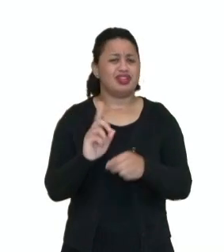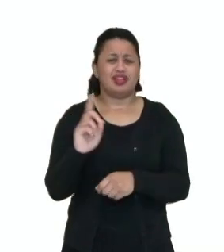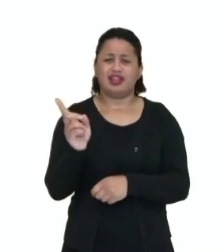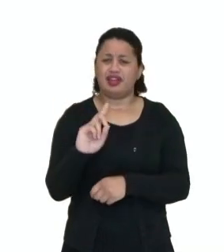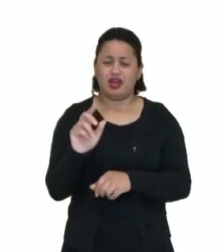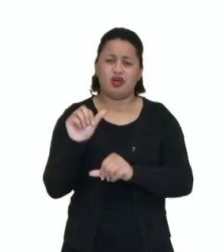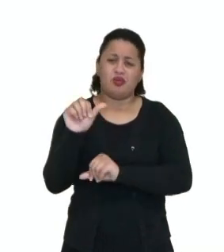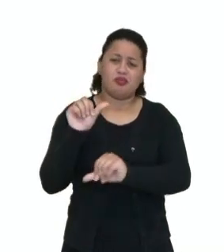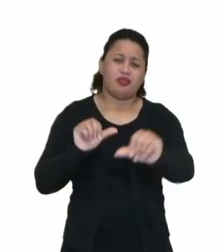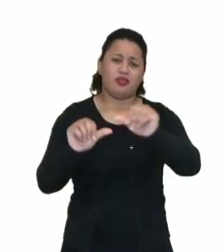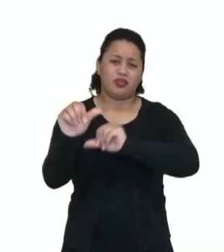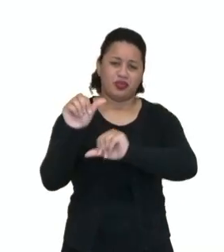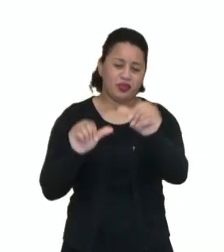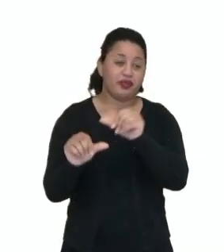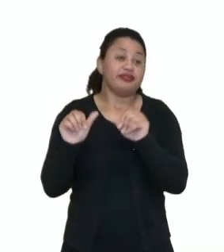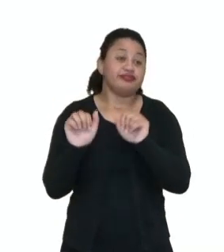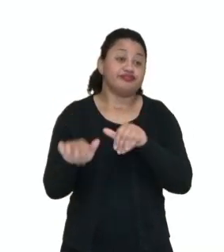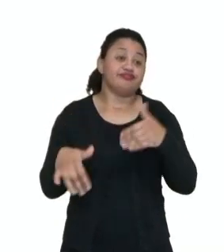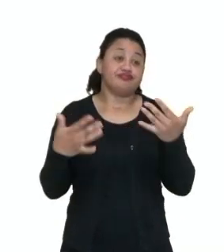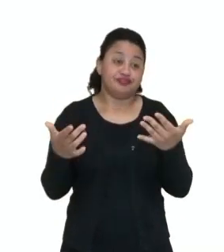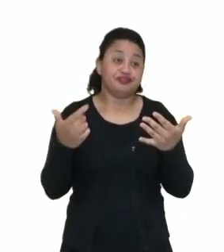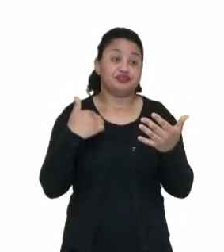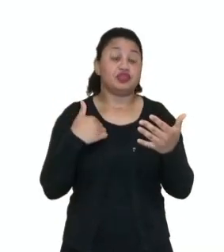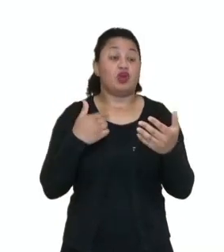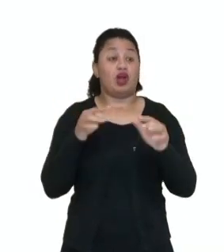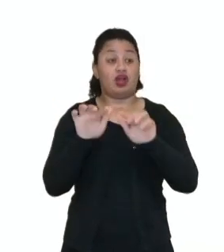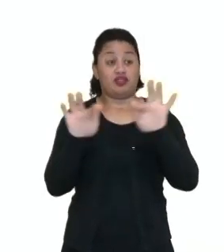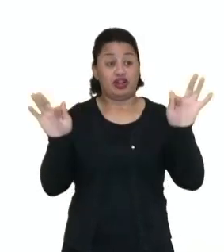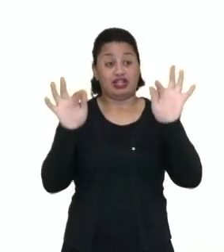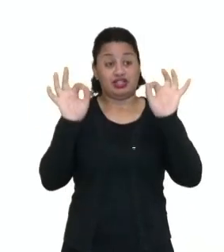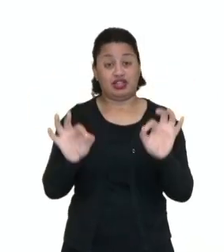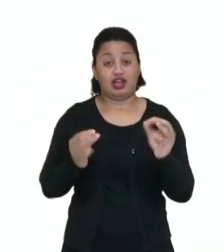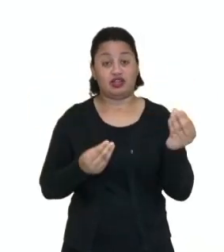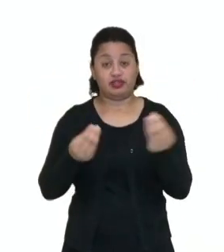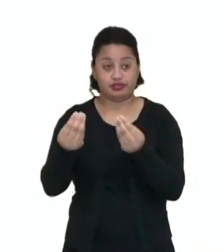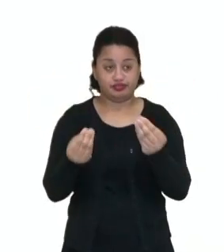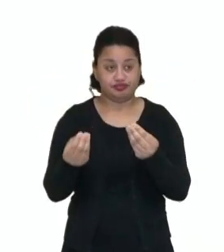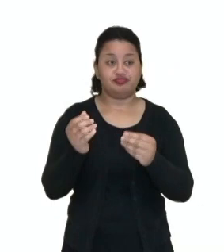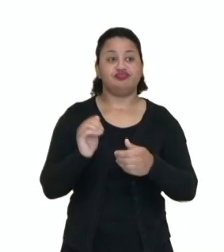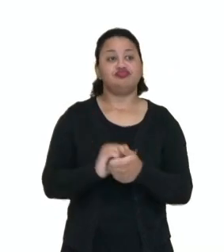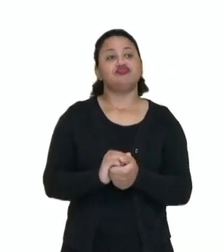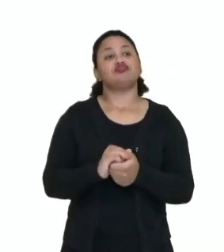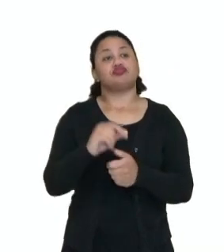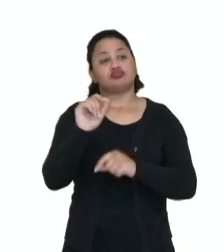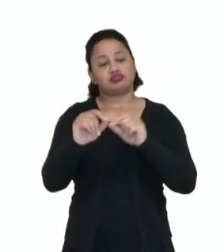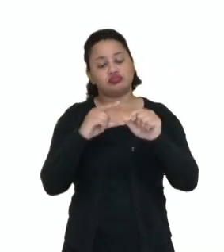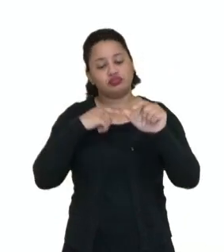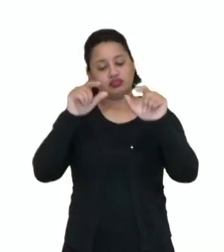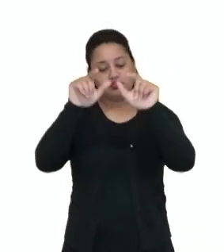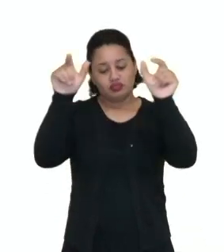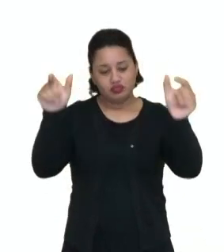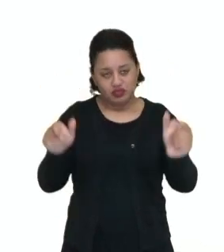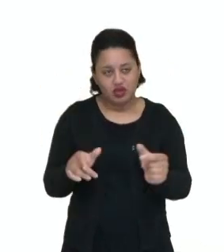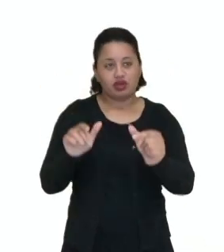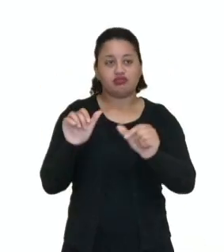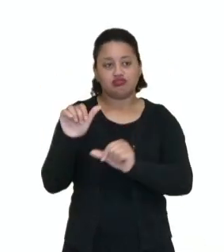Ela foi modificada, portanto, ela fica da seguinte forma: a composição da atmosfera